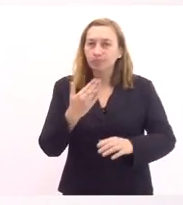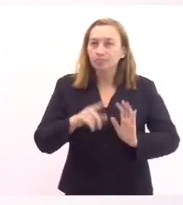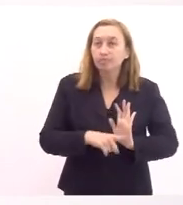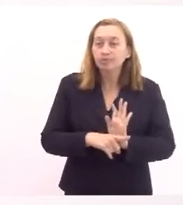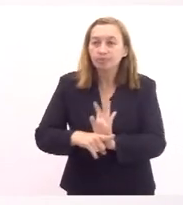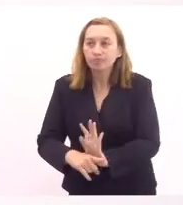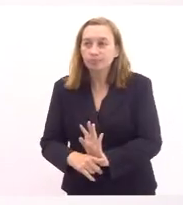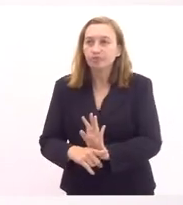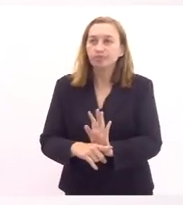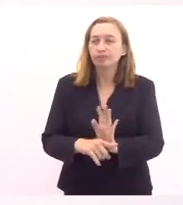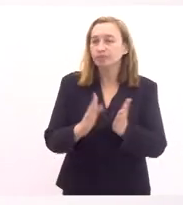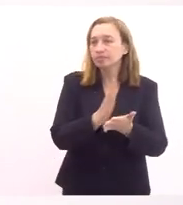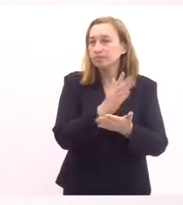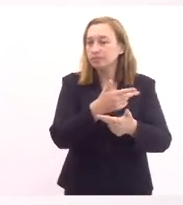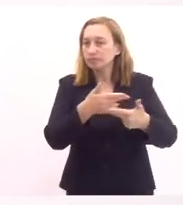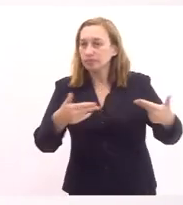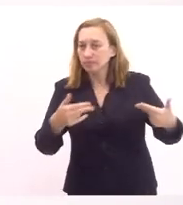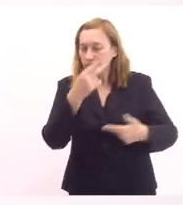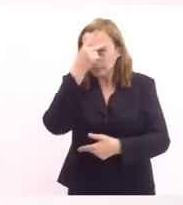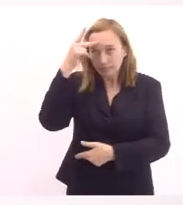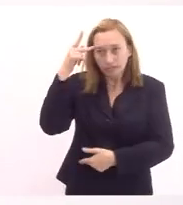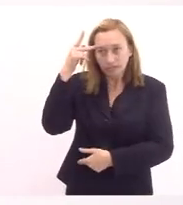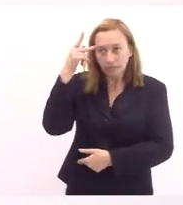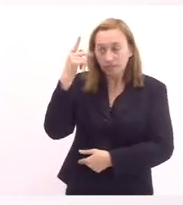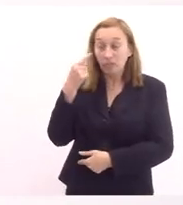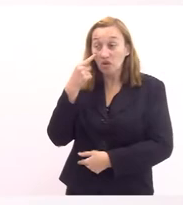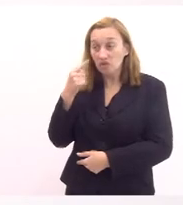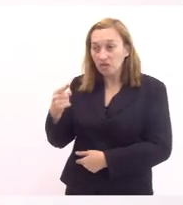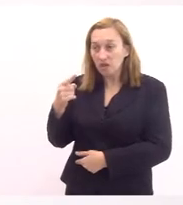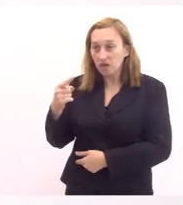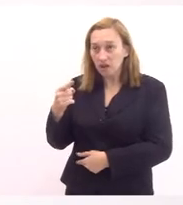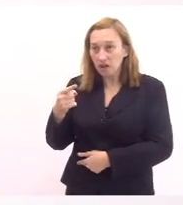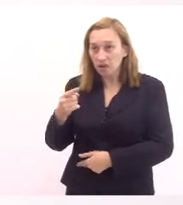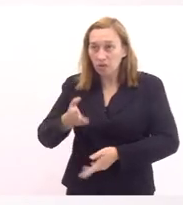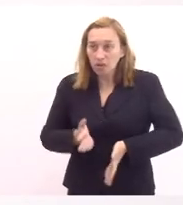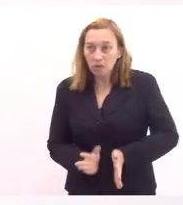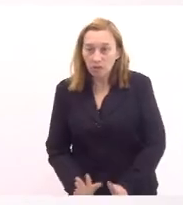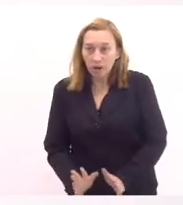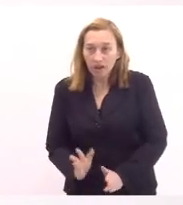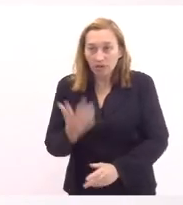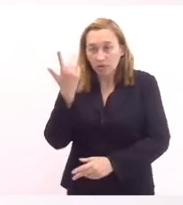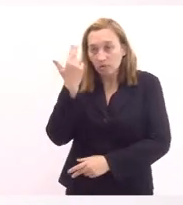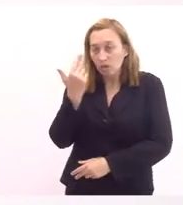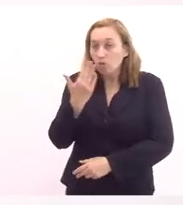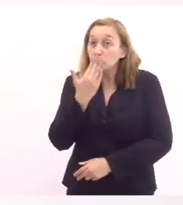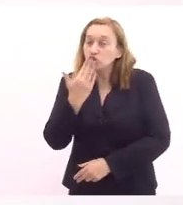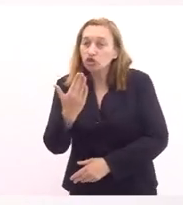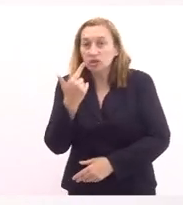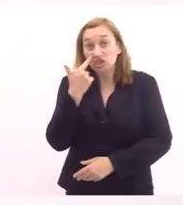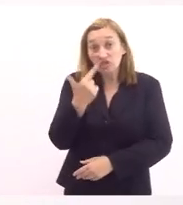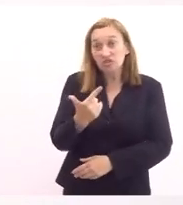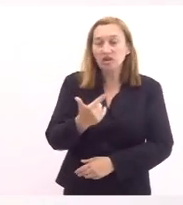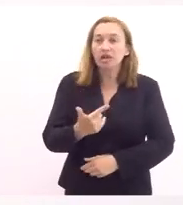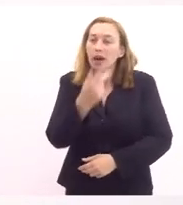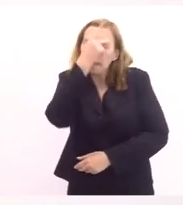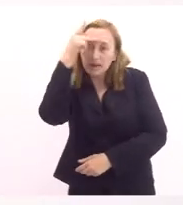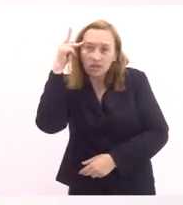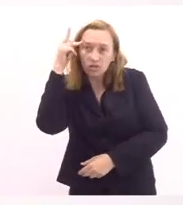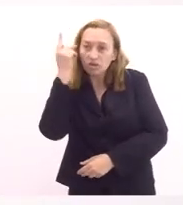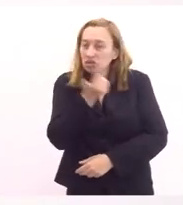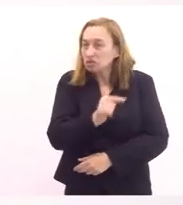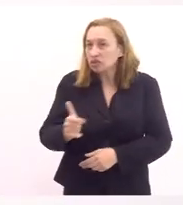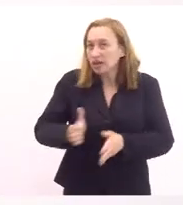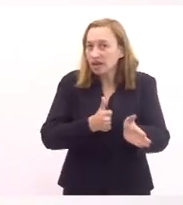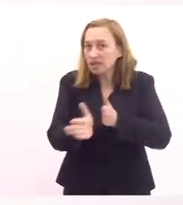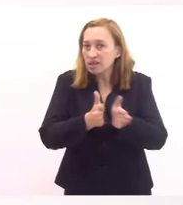assistência muita gente vende o parto humanizado como sendo um tipo de parto a gente vê muito pessoas que